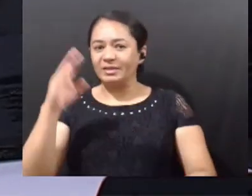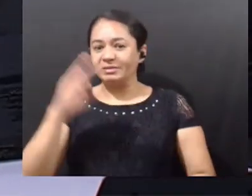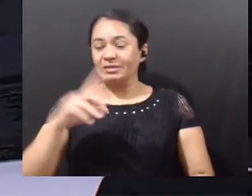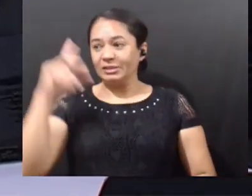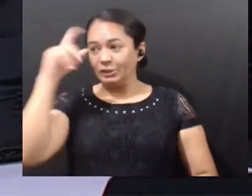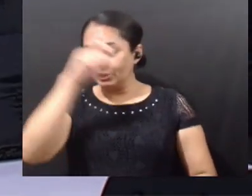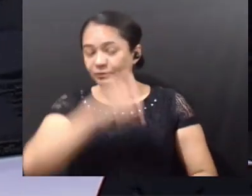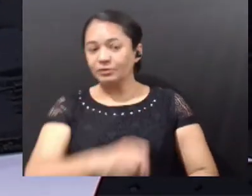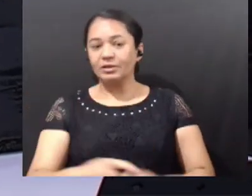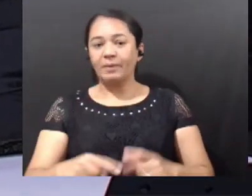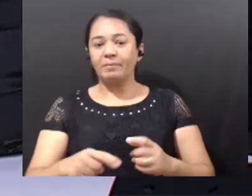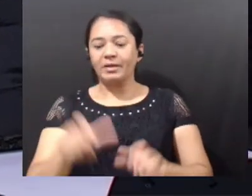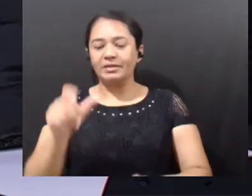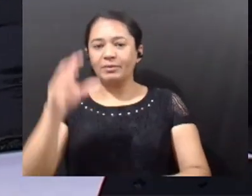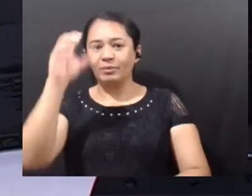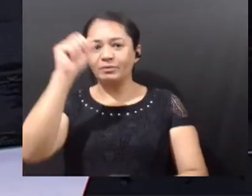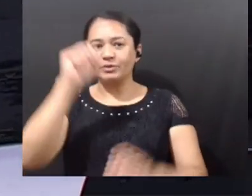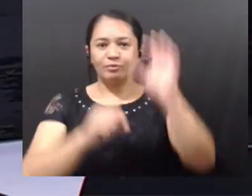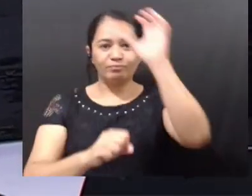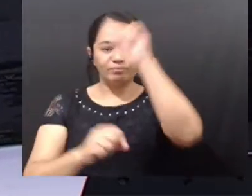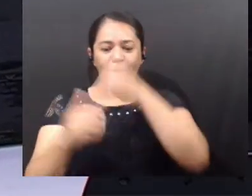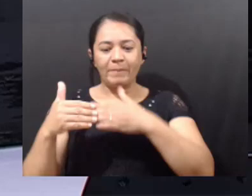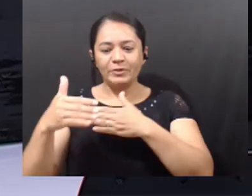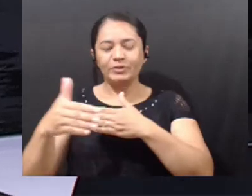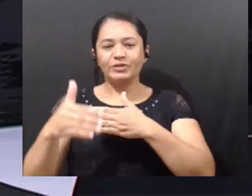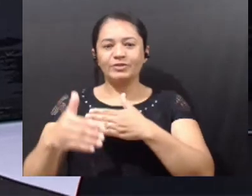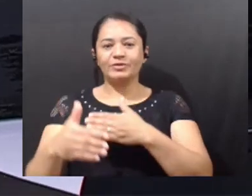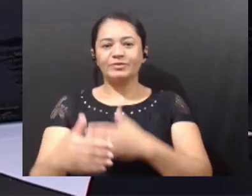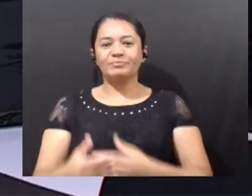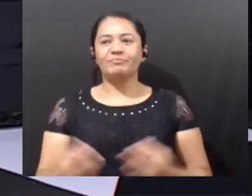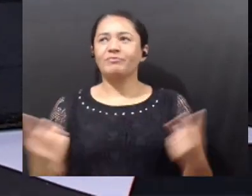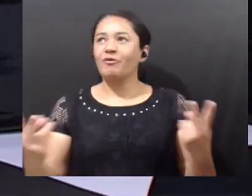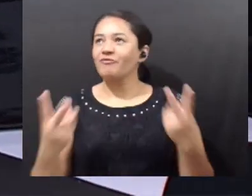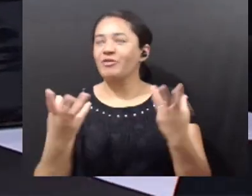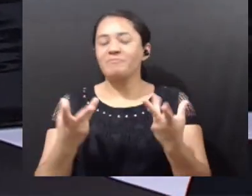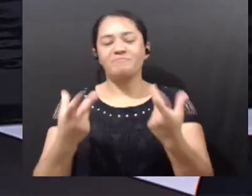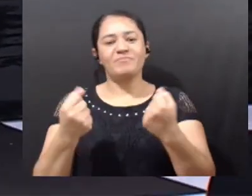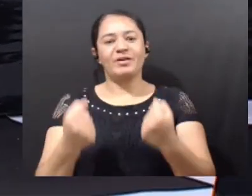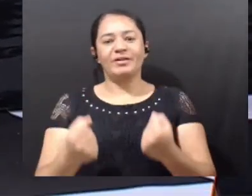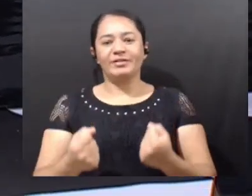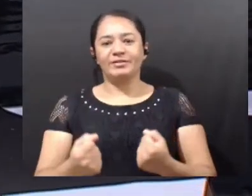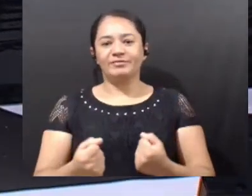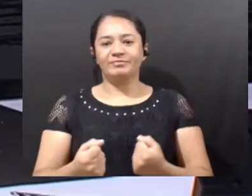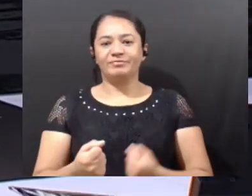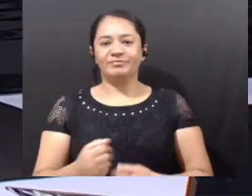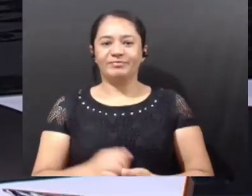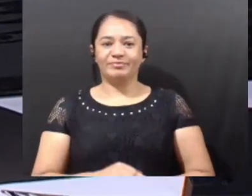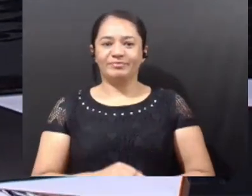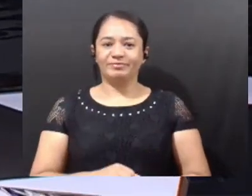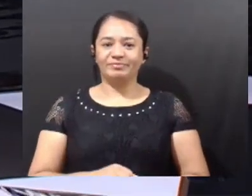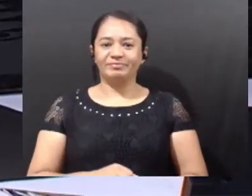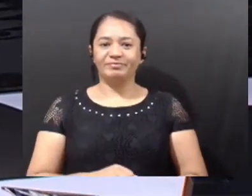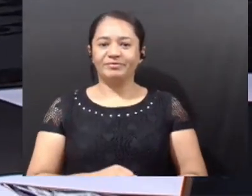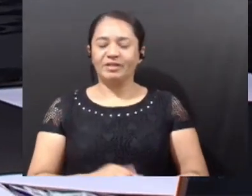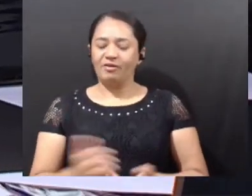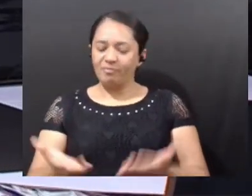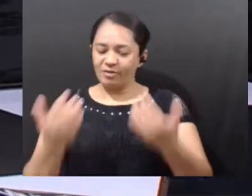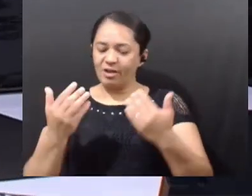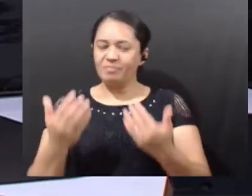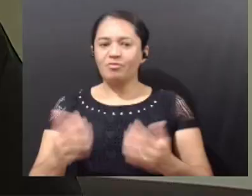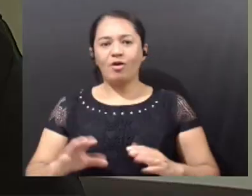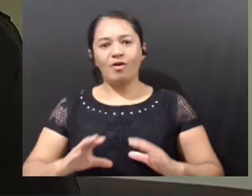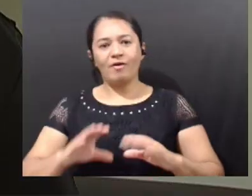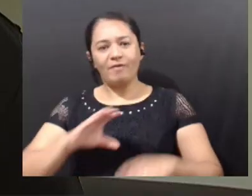aprendizados que vão ser adquiridos a partir disso, eles não têm preço. Na verdade, seria impossível de você pagar por esses aprendizados. Então, coloque para rodar, essa é a minha tese. A gente